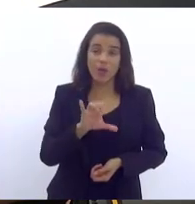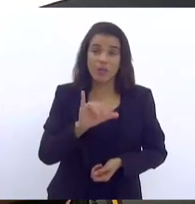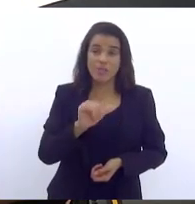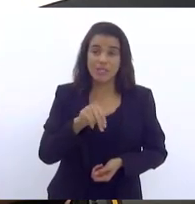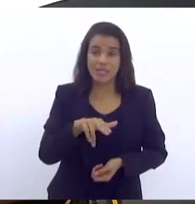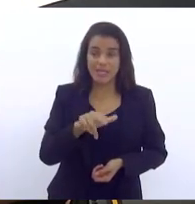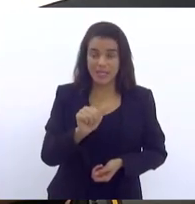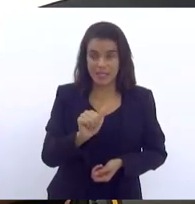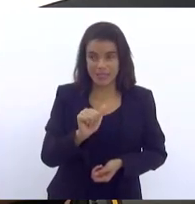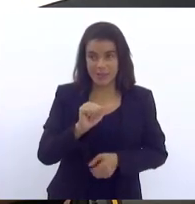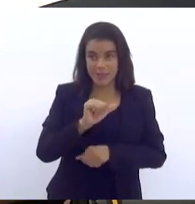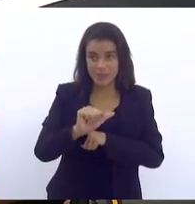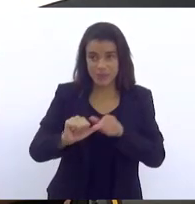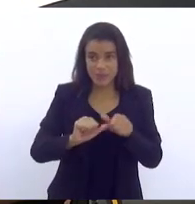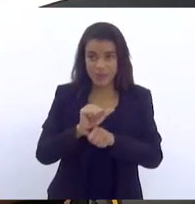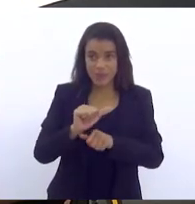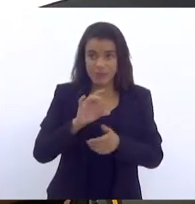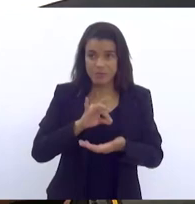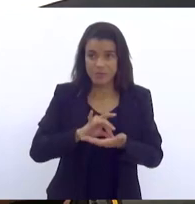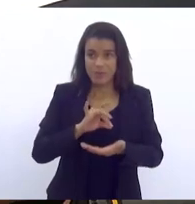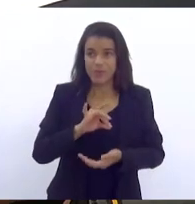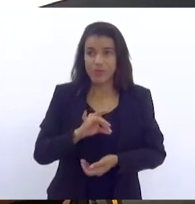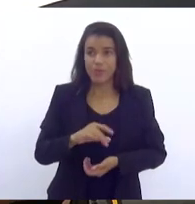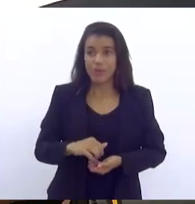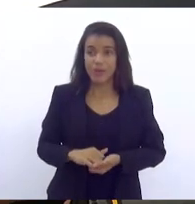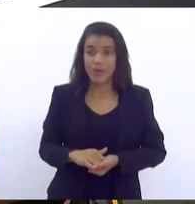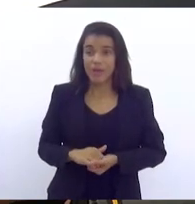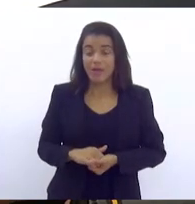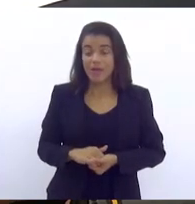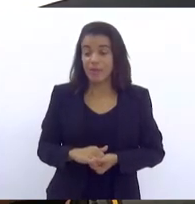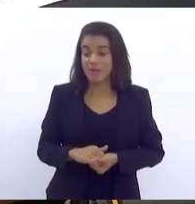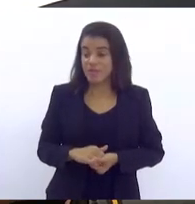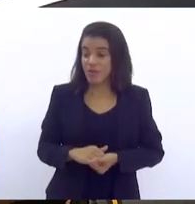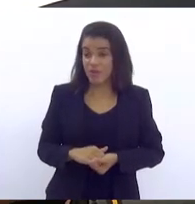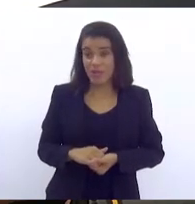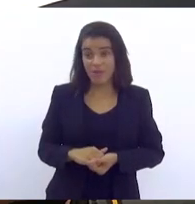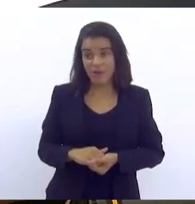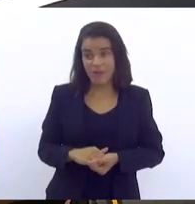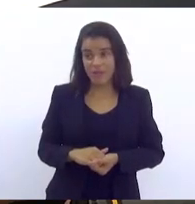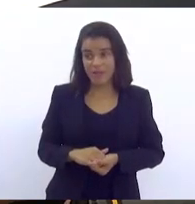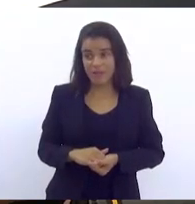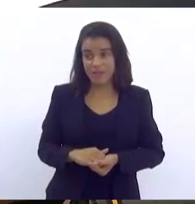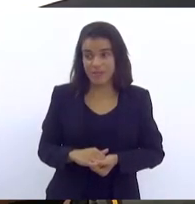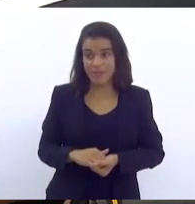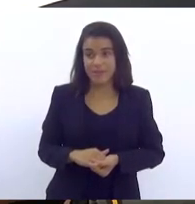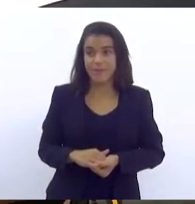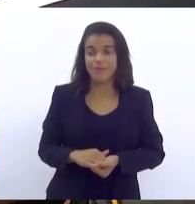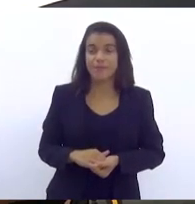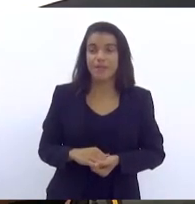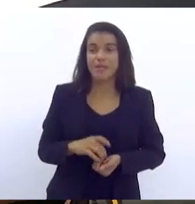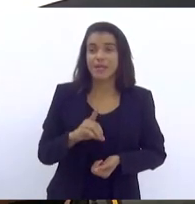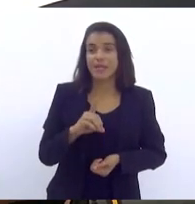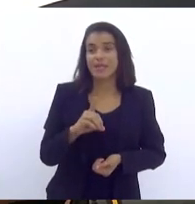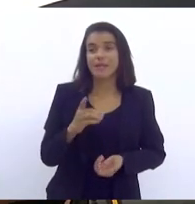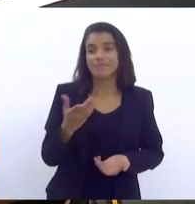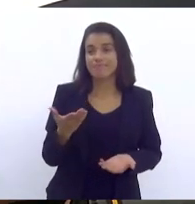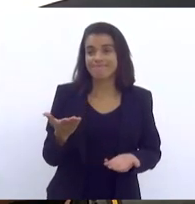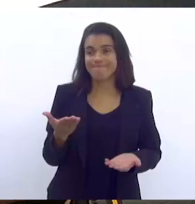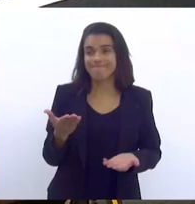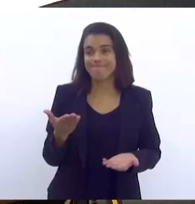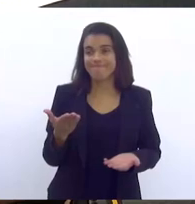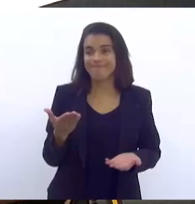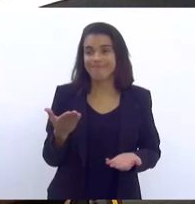Luciana corrigir para não errar mais que o meu nome é Daniela e por vezes sou chamada de Daniele não não aprecio